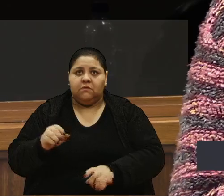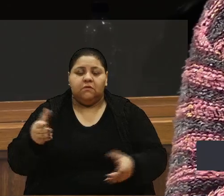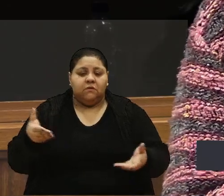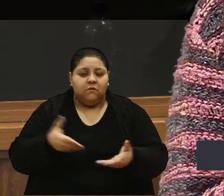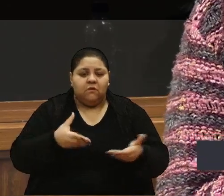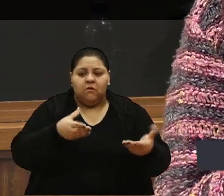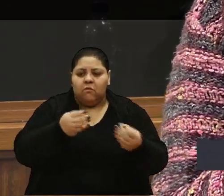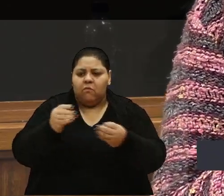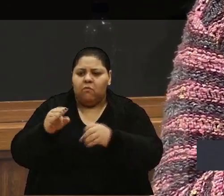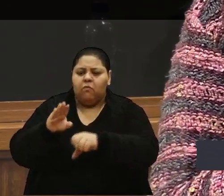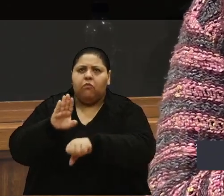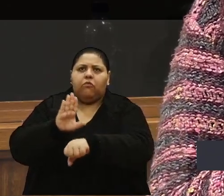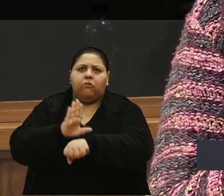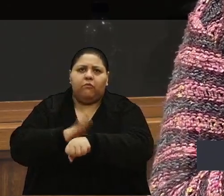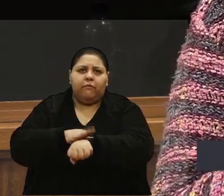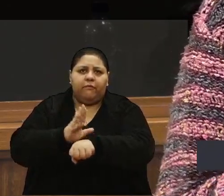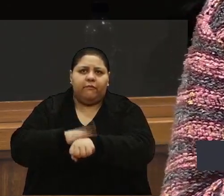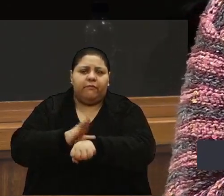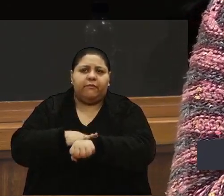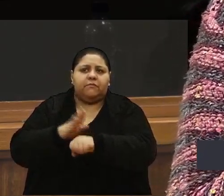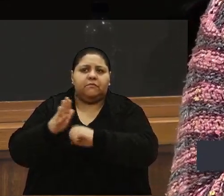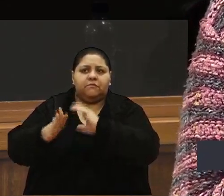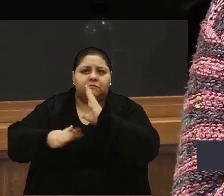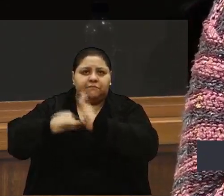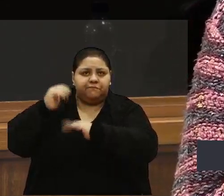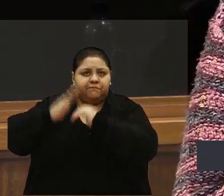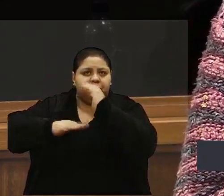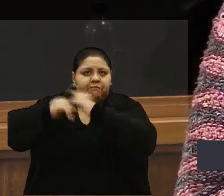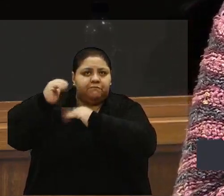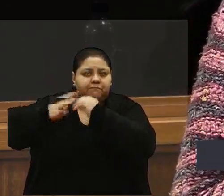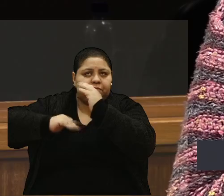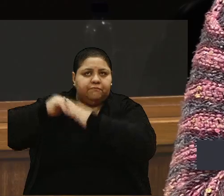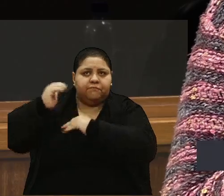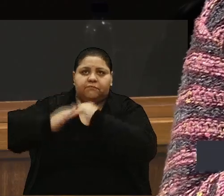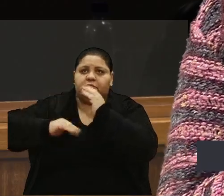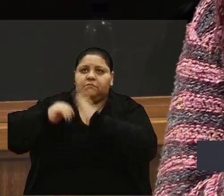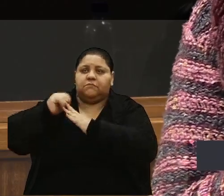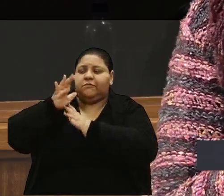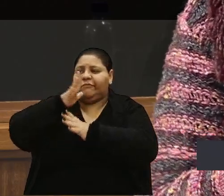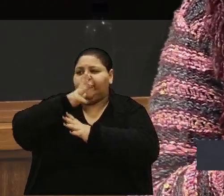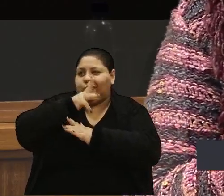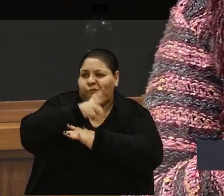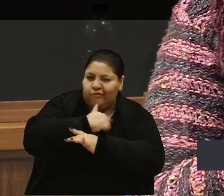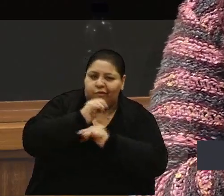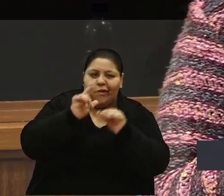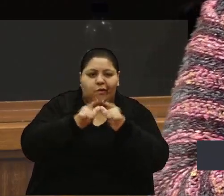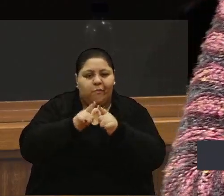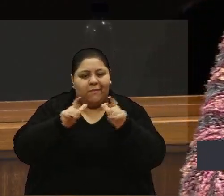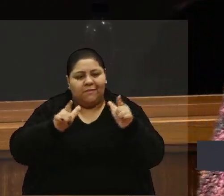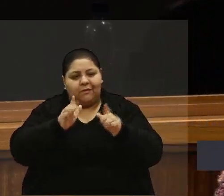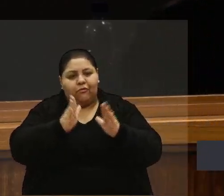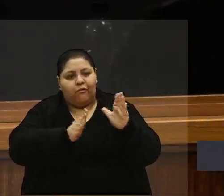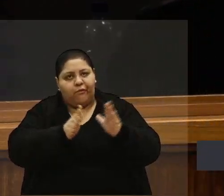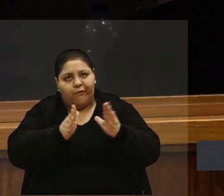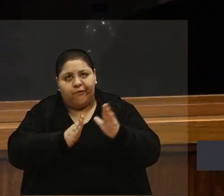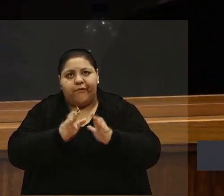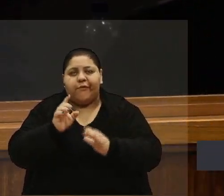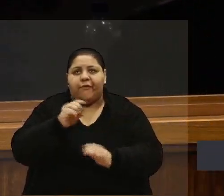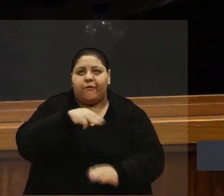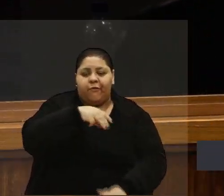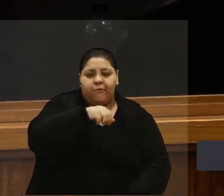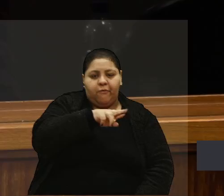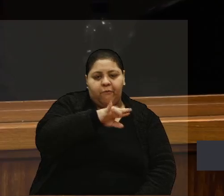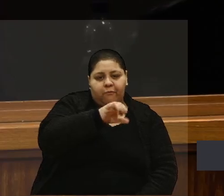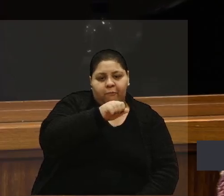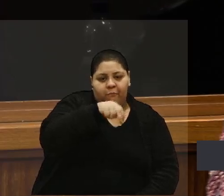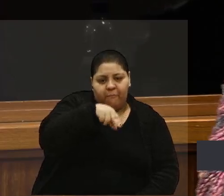muito tempo para serem construídas, protelado e aumentado prazo, que é a do Mariane e